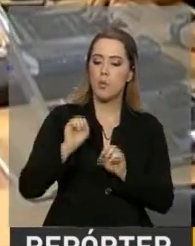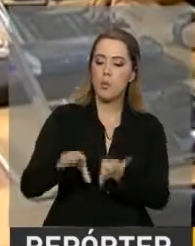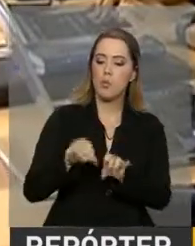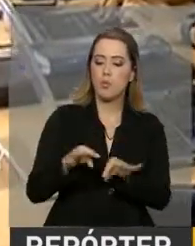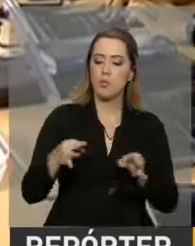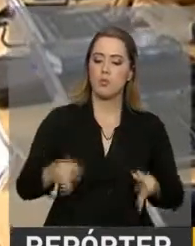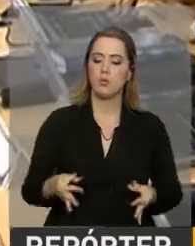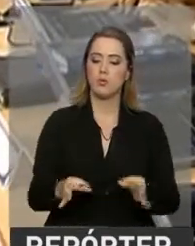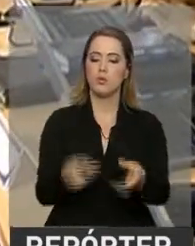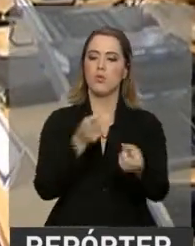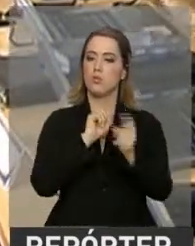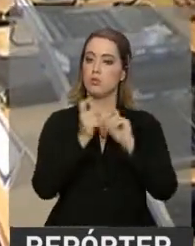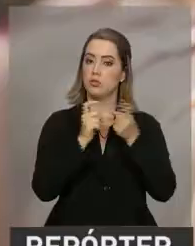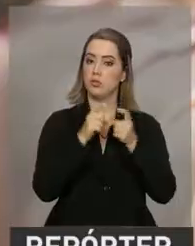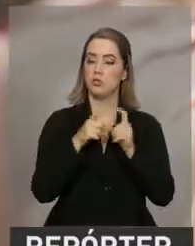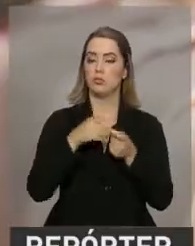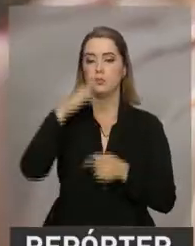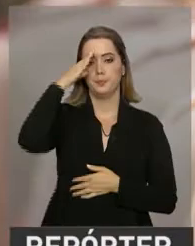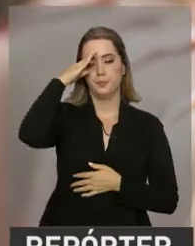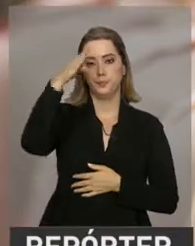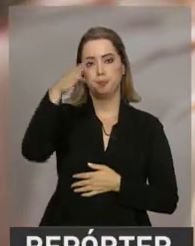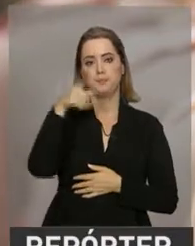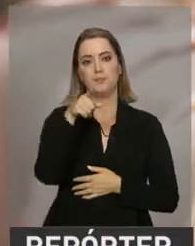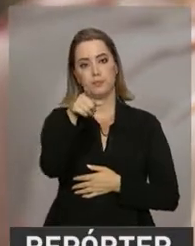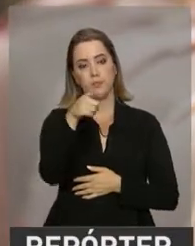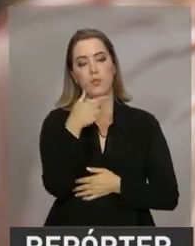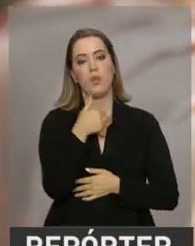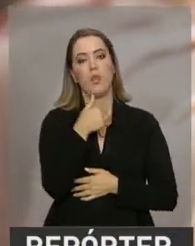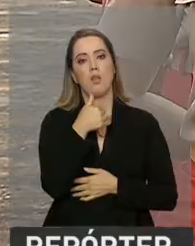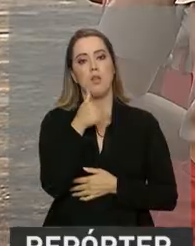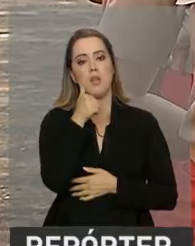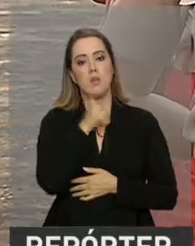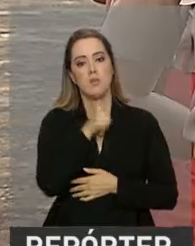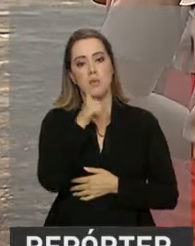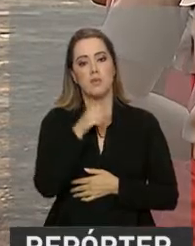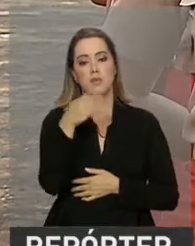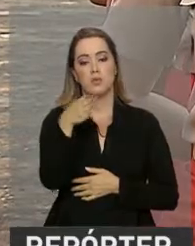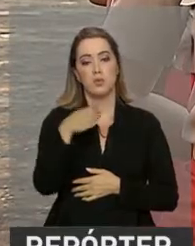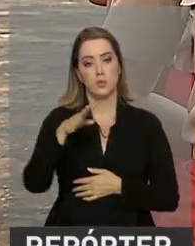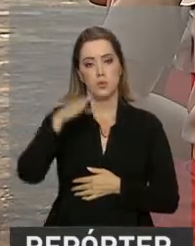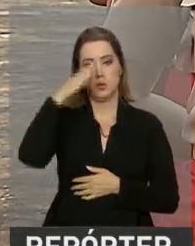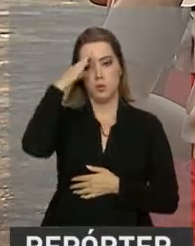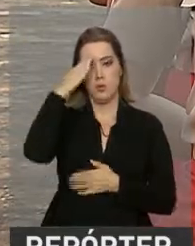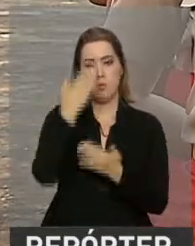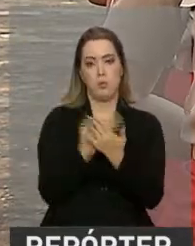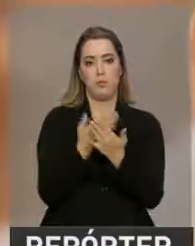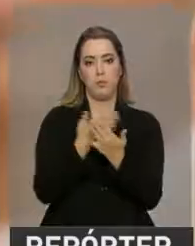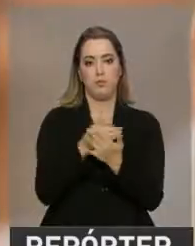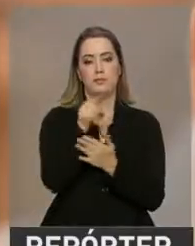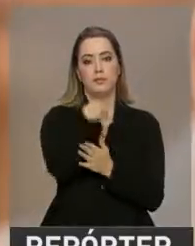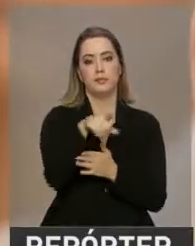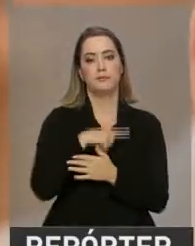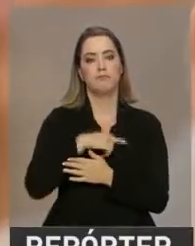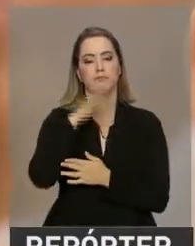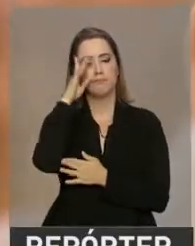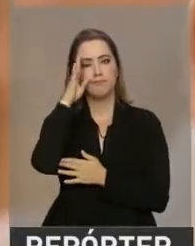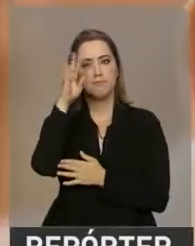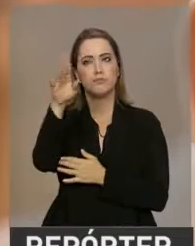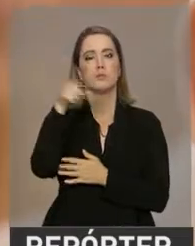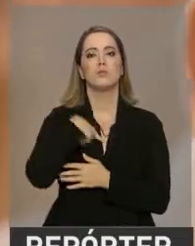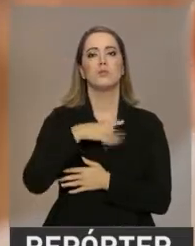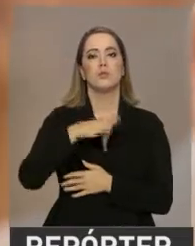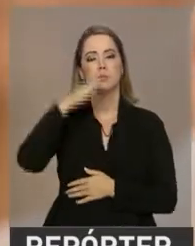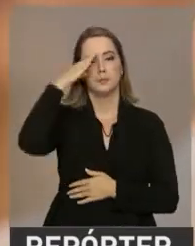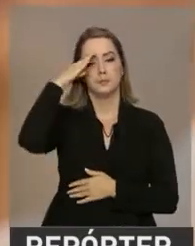administração no exército brasileiro Lorena Dias de 16 anos que estuda no Colégio Militar de Brasília planeja ser um oficial do